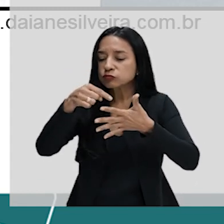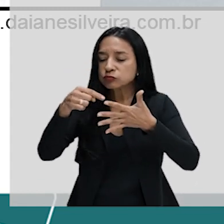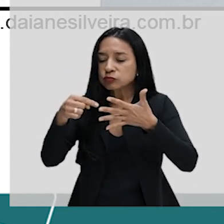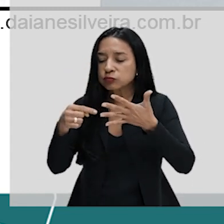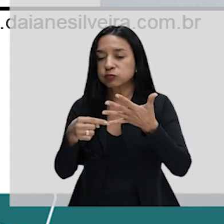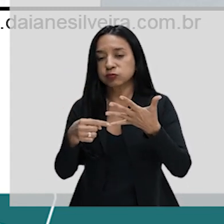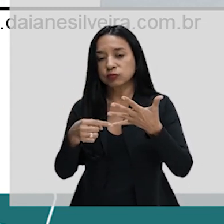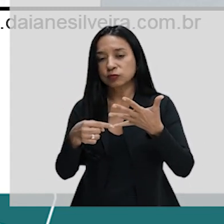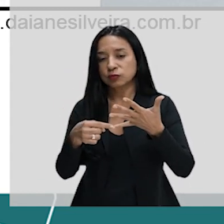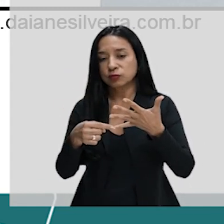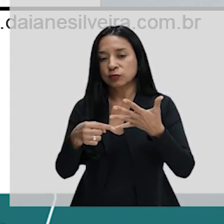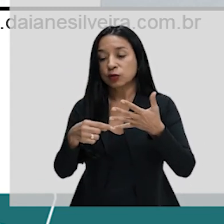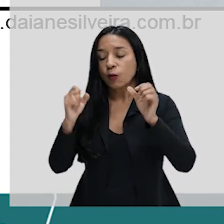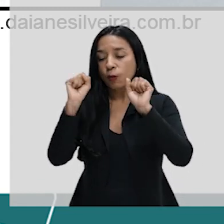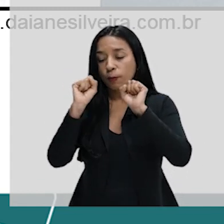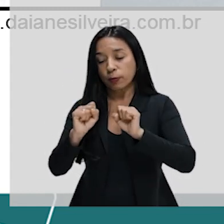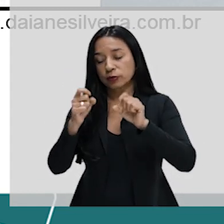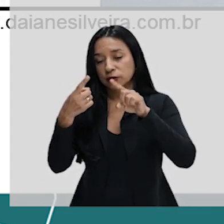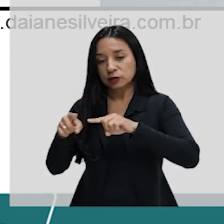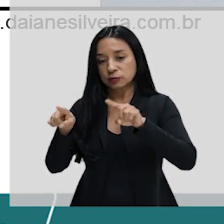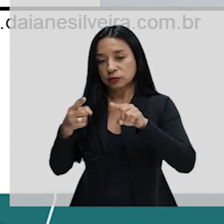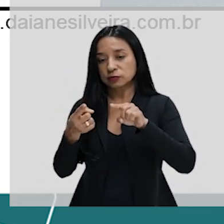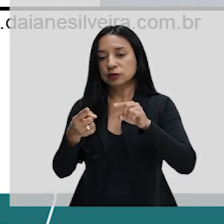Aí os poderes da biodança.